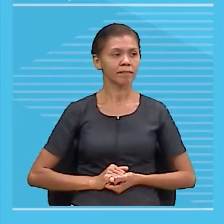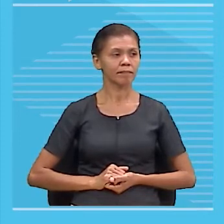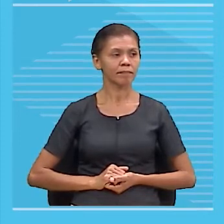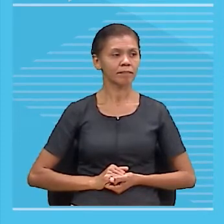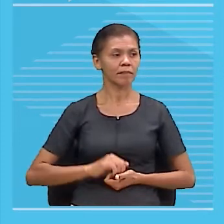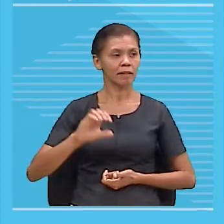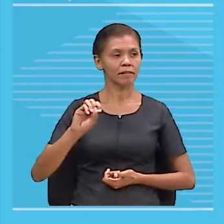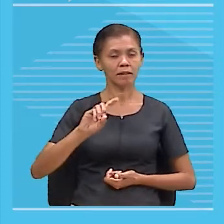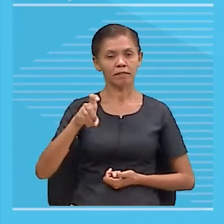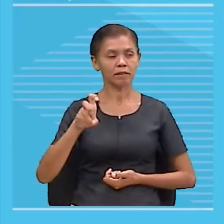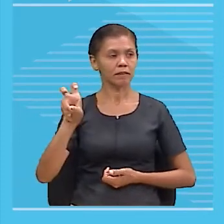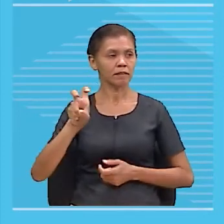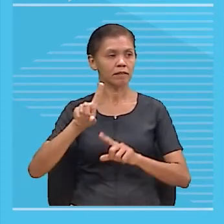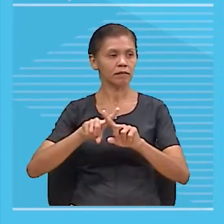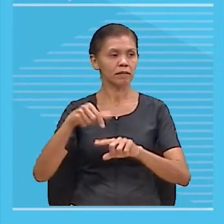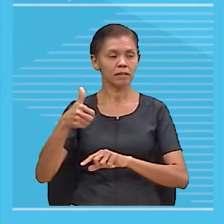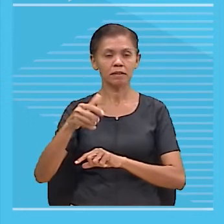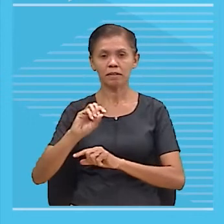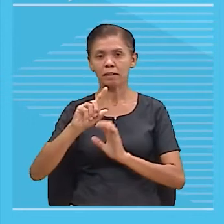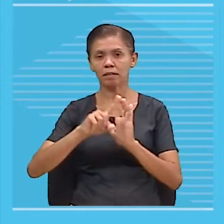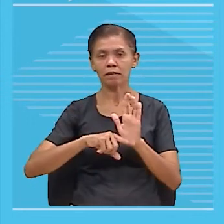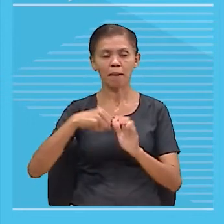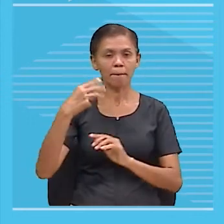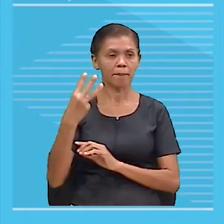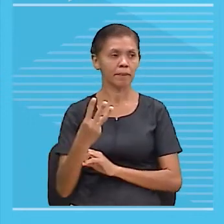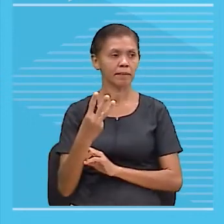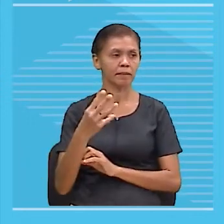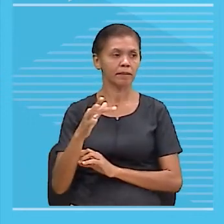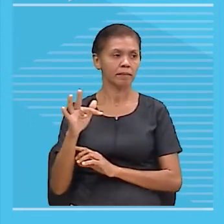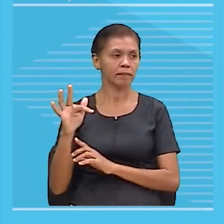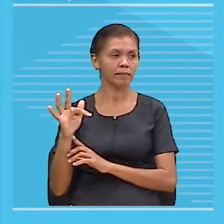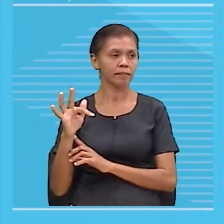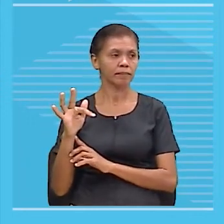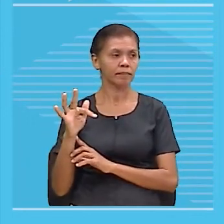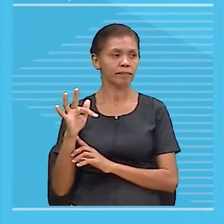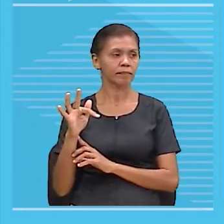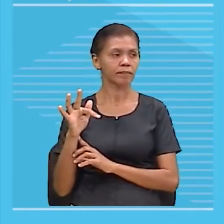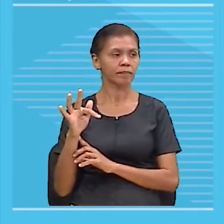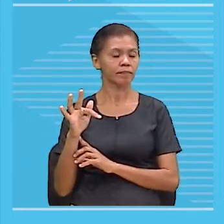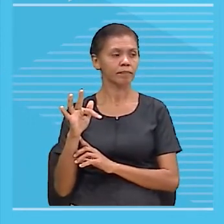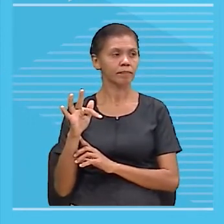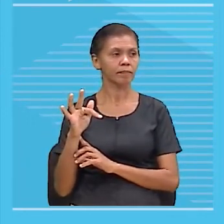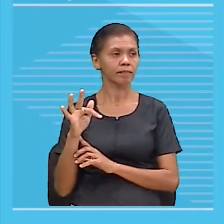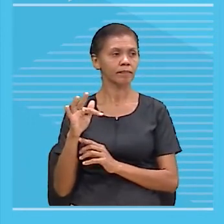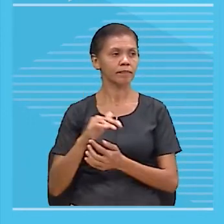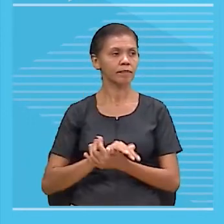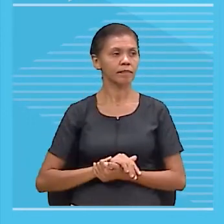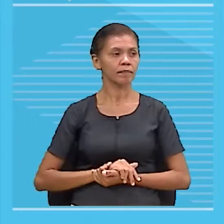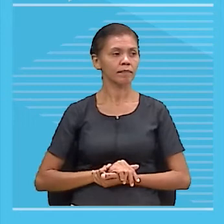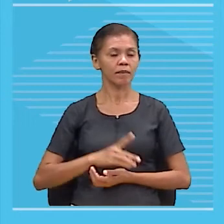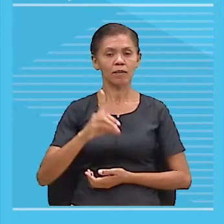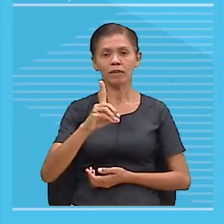E eu tenho uma DDP, que é representada pela letra U, de